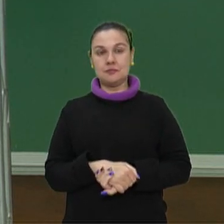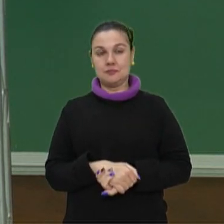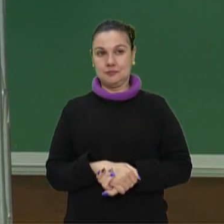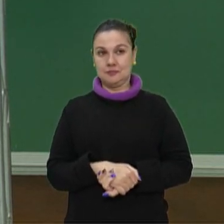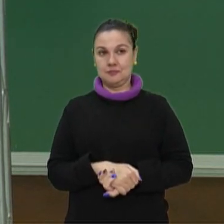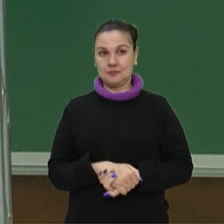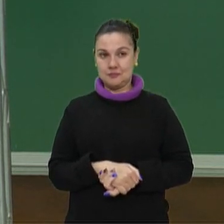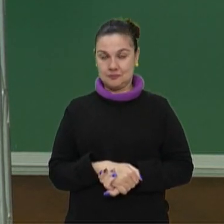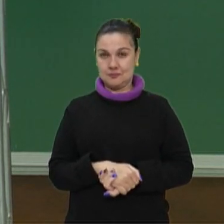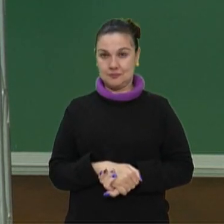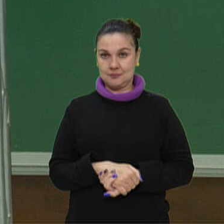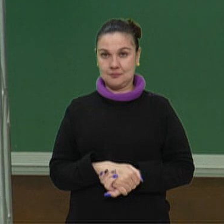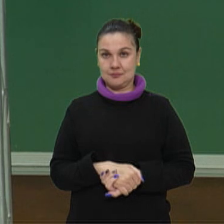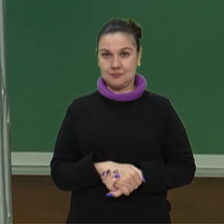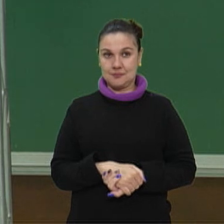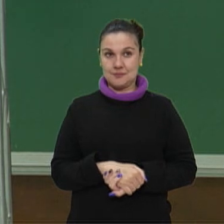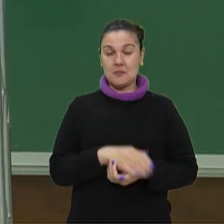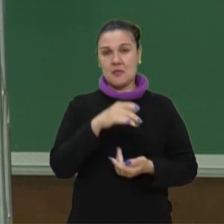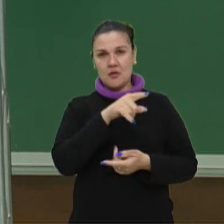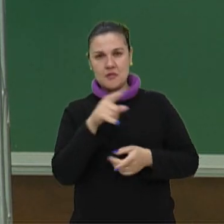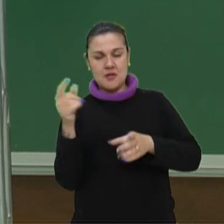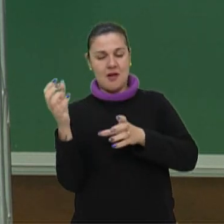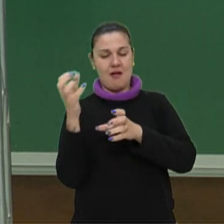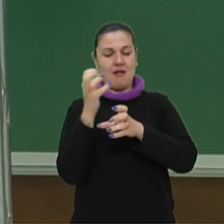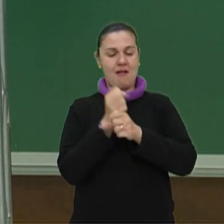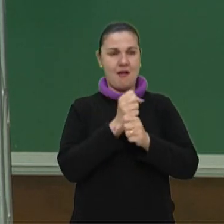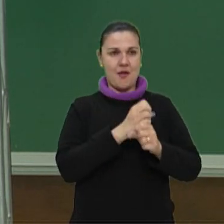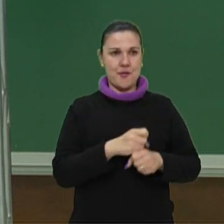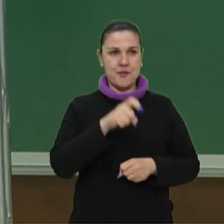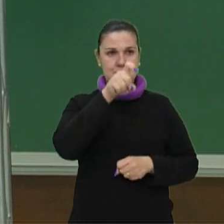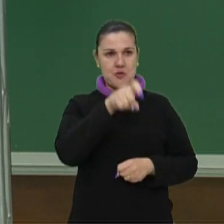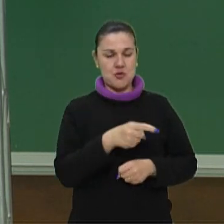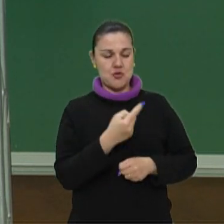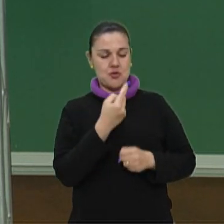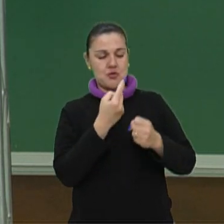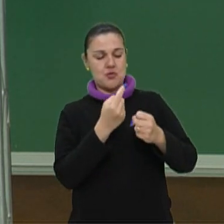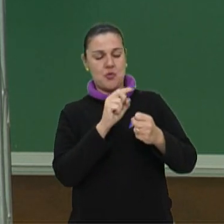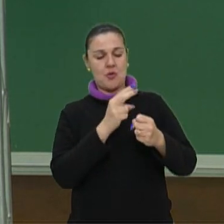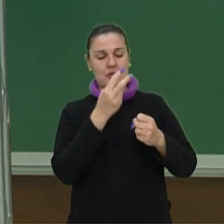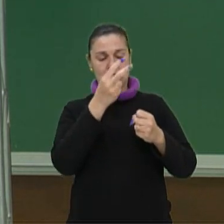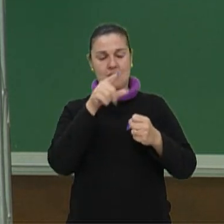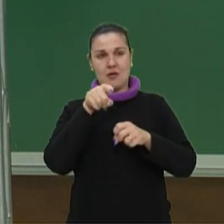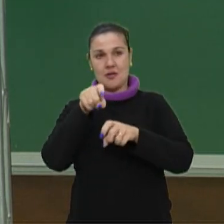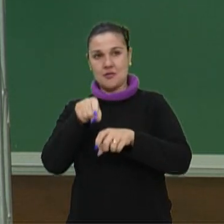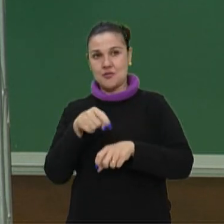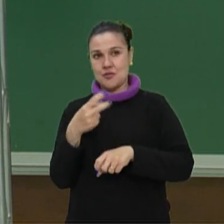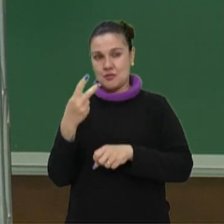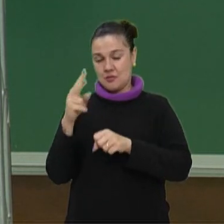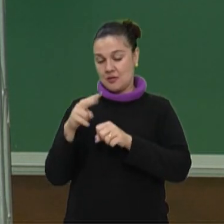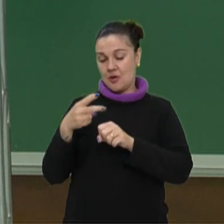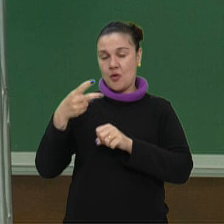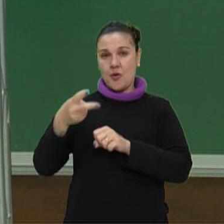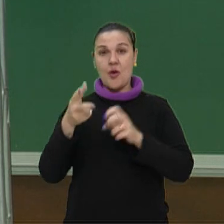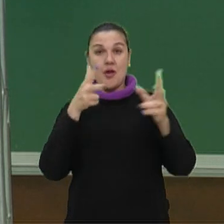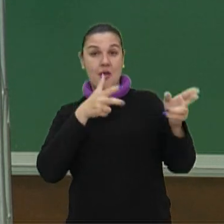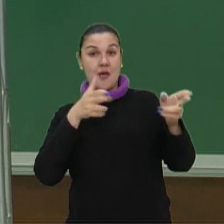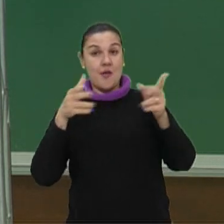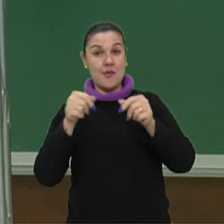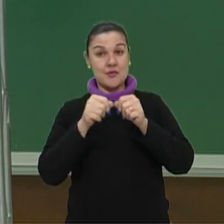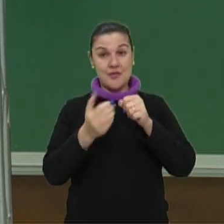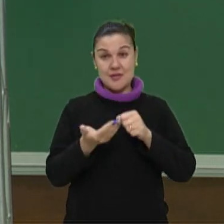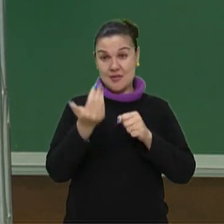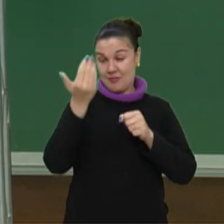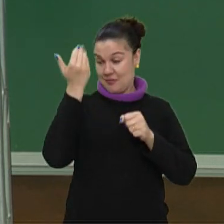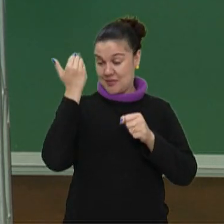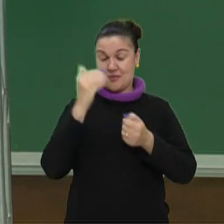menos 3x menos 7 igual a zero. Calcule x1² mais x2². Esse exercício é bem semelhante ao que a gente fez em